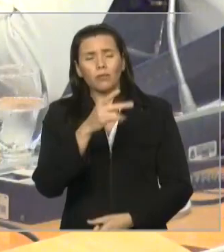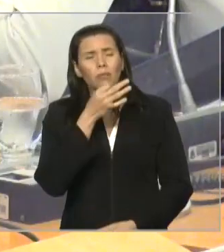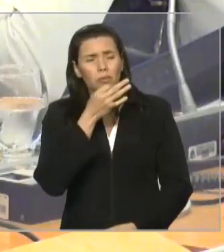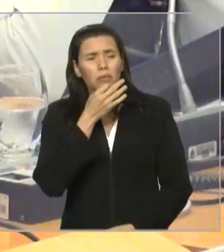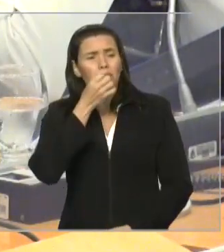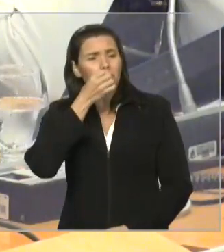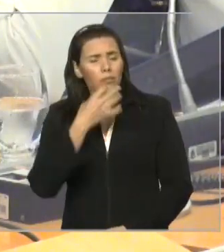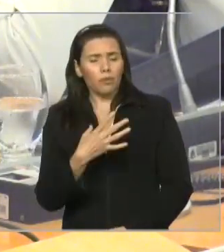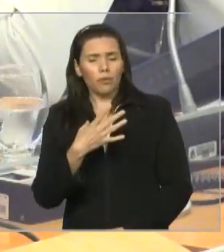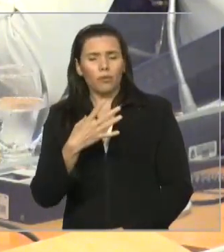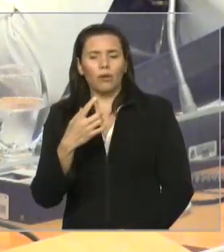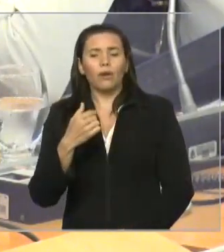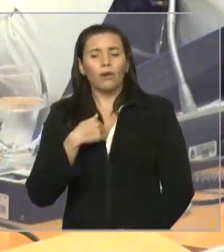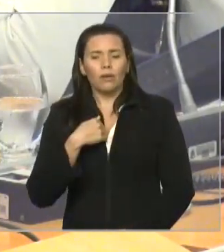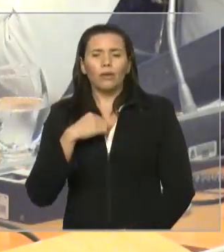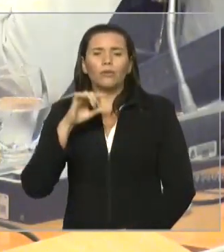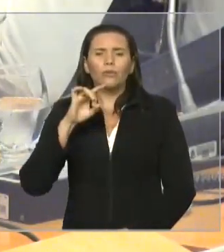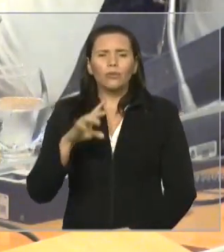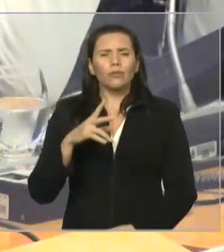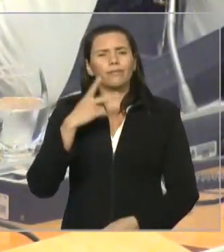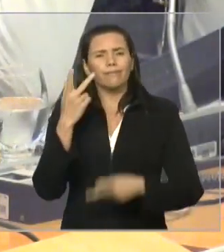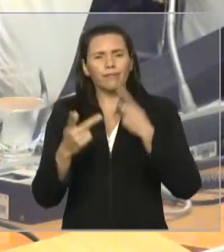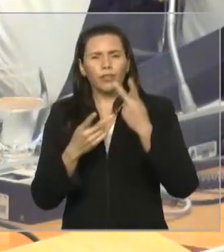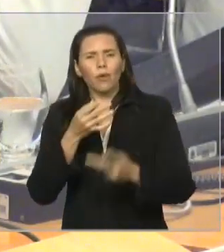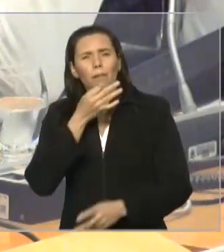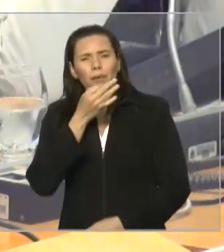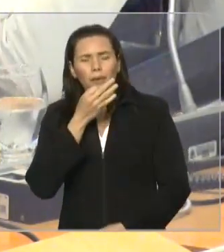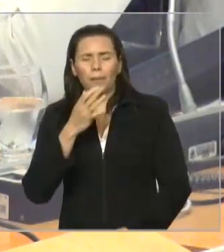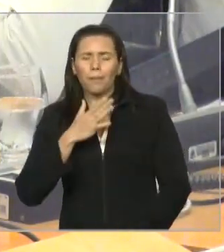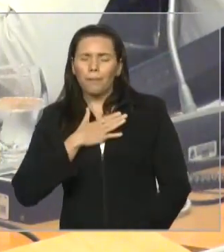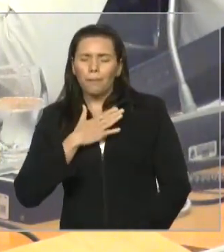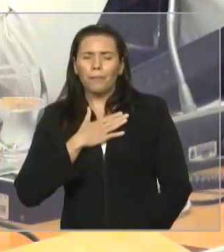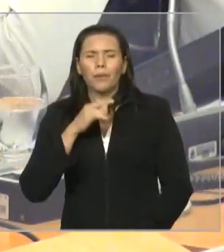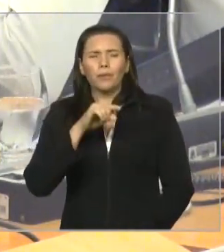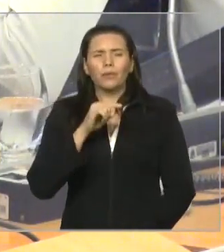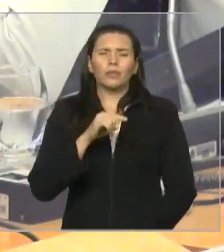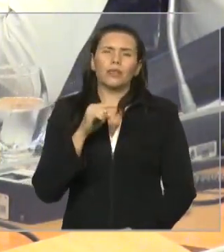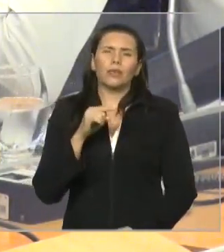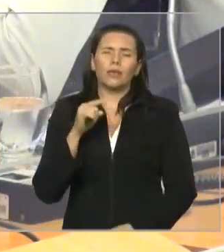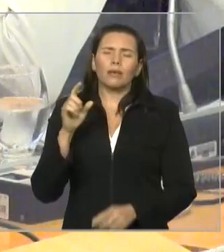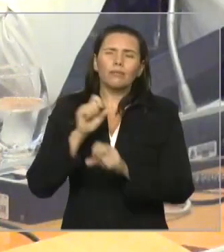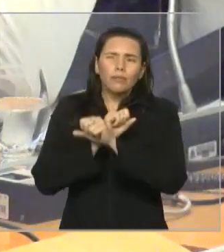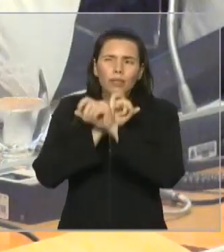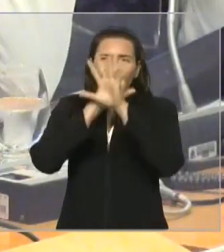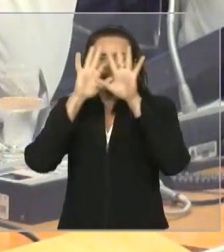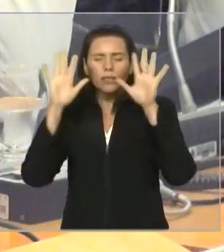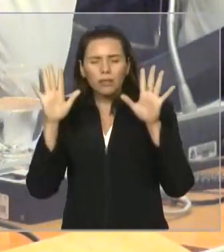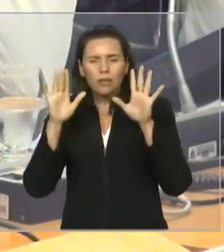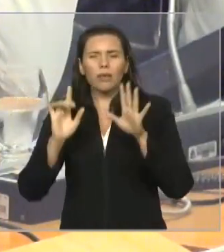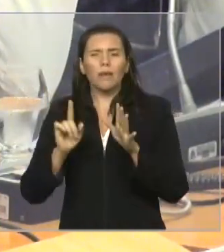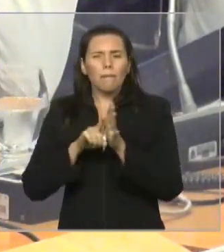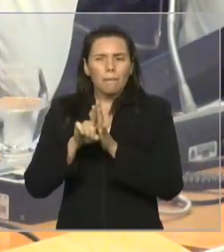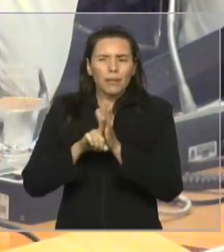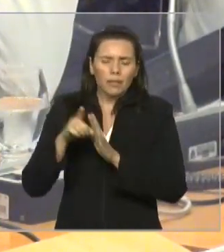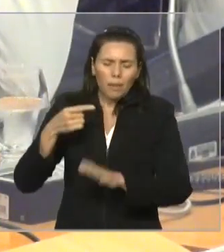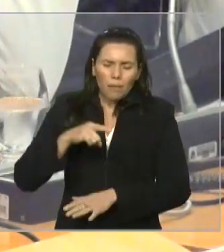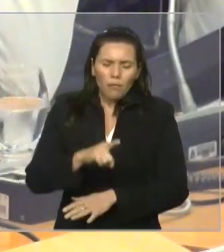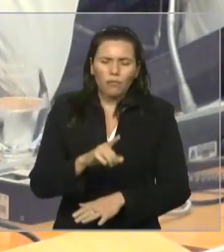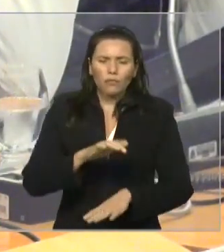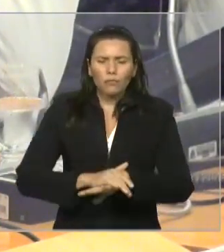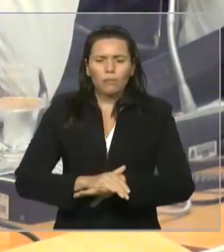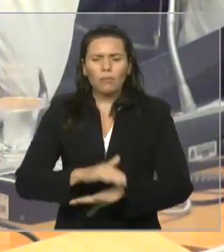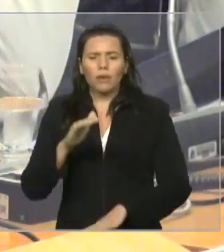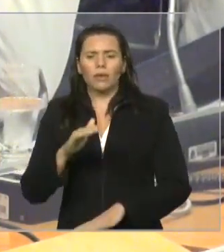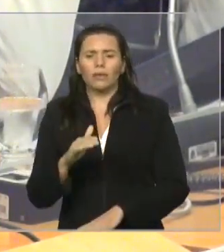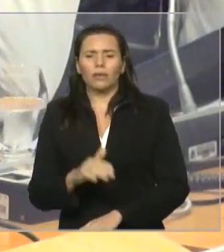contrário, eu estou apenas ilustrando, recheando, para que o senhor possa ter um conhecimento mais aprofundado de uma história que já me